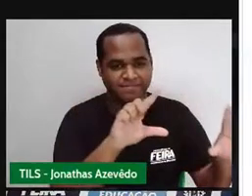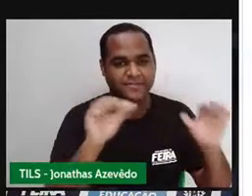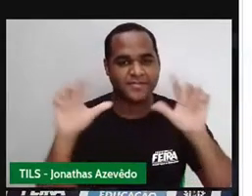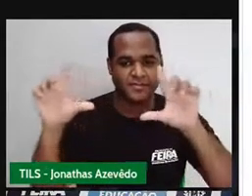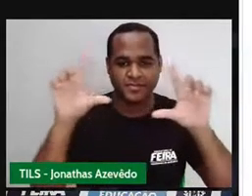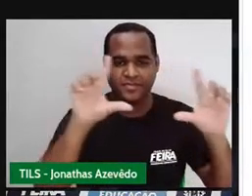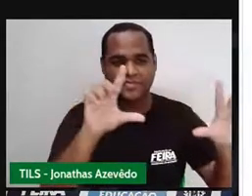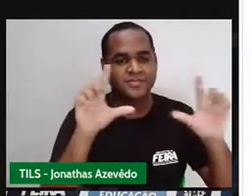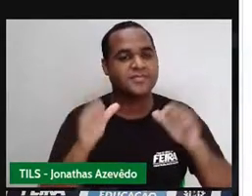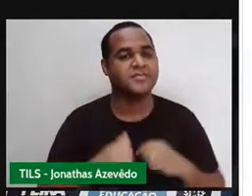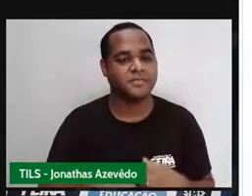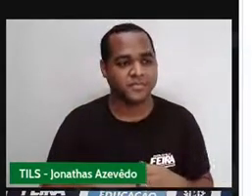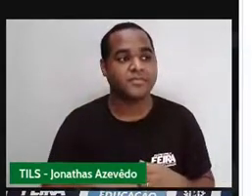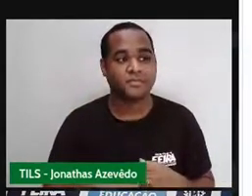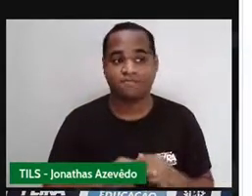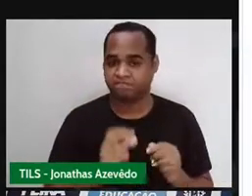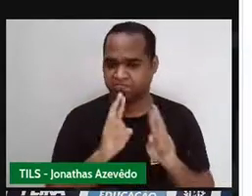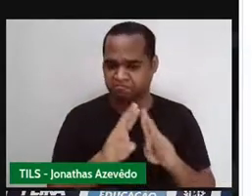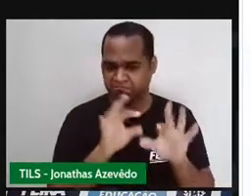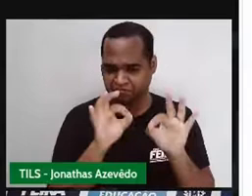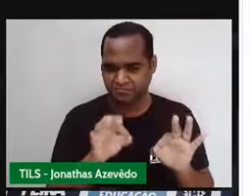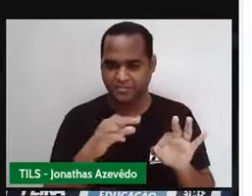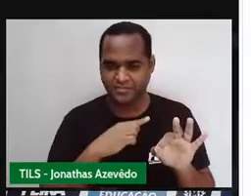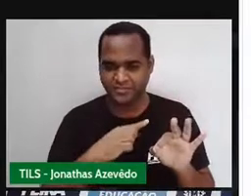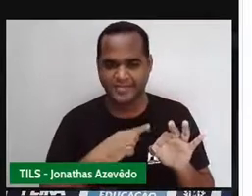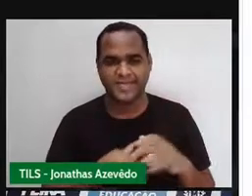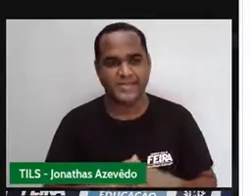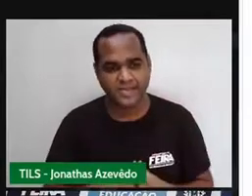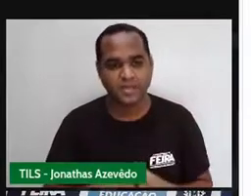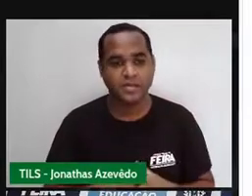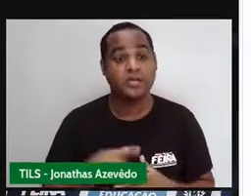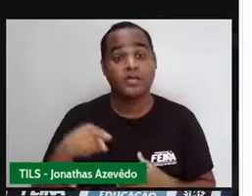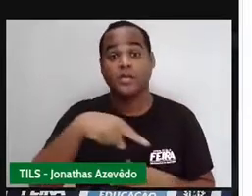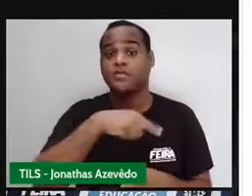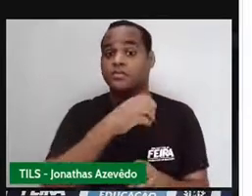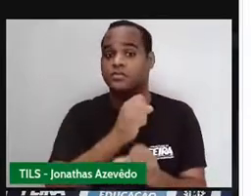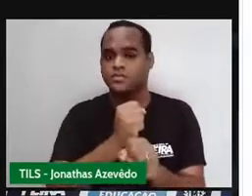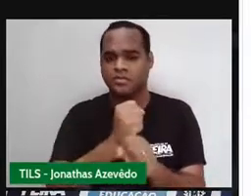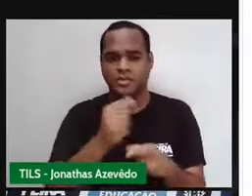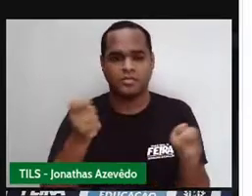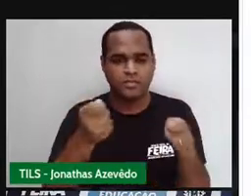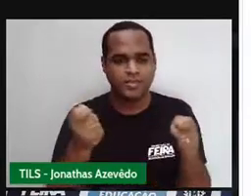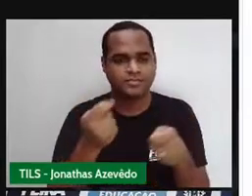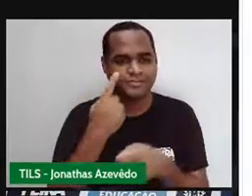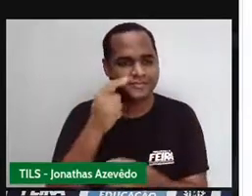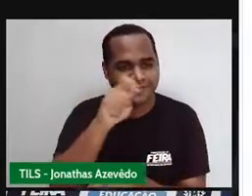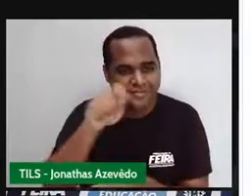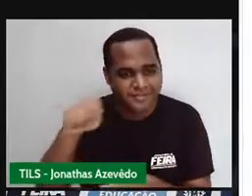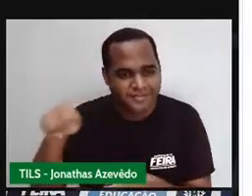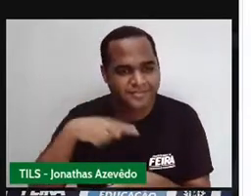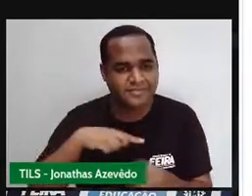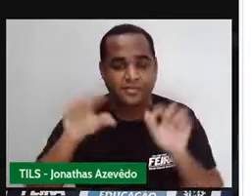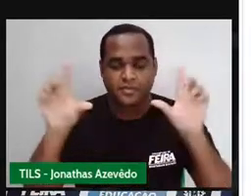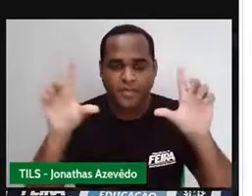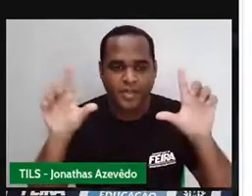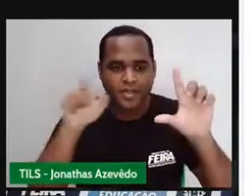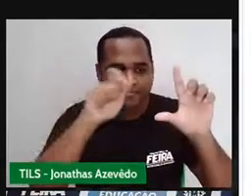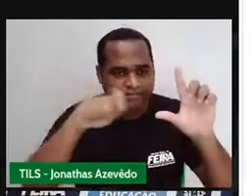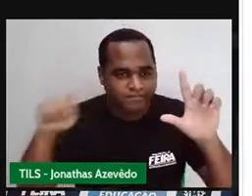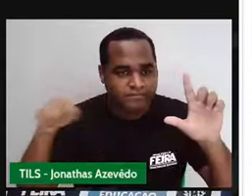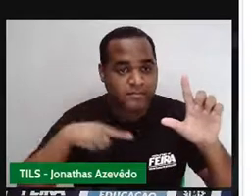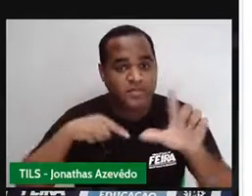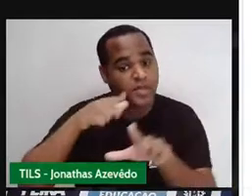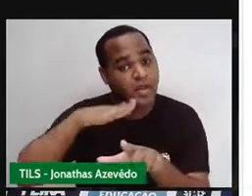vamos a nossa solução aqui tá com a gente pode calcular como tá ali escrito na tela como eu já disse a